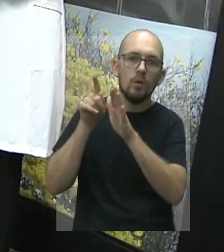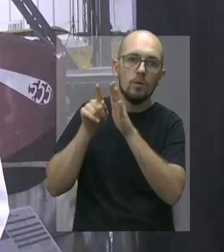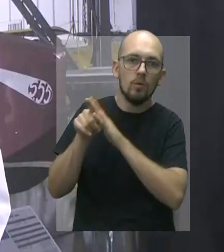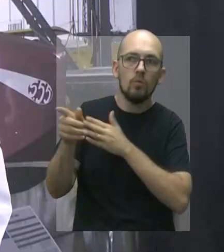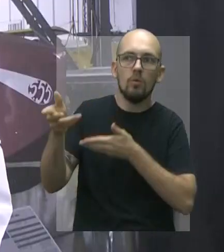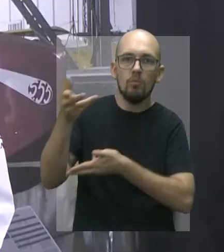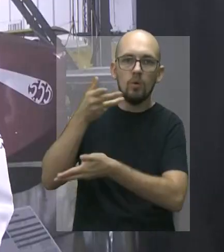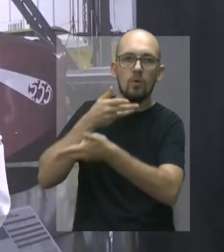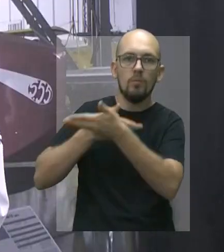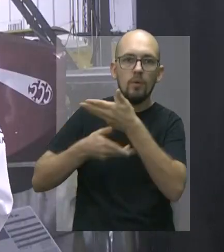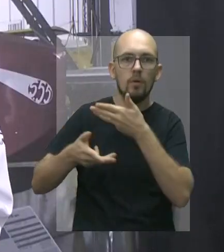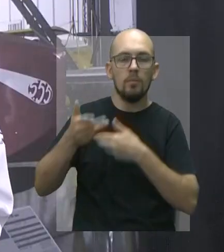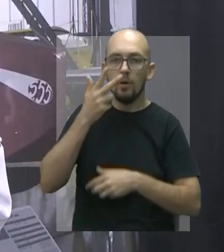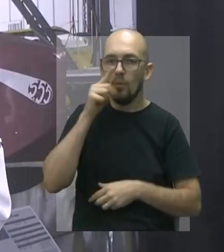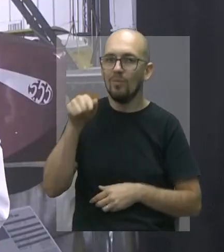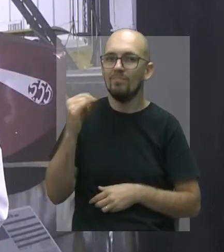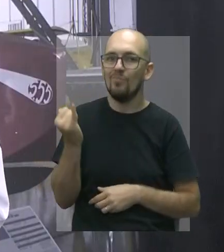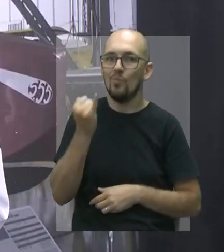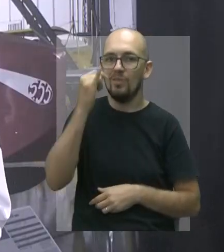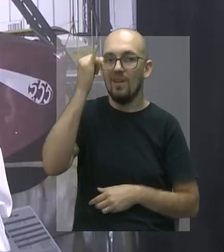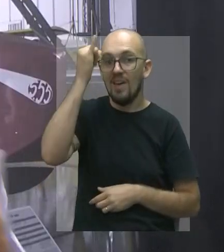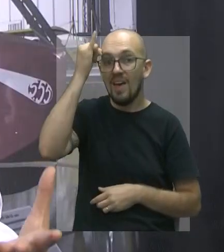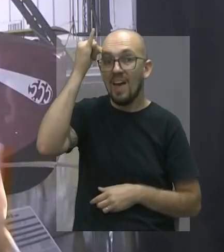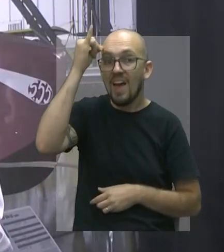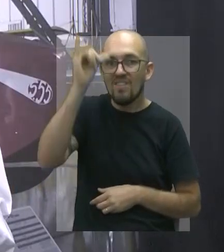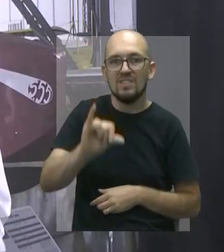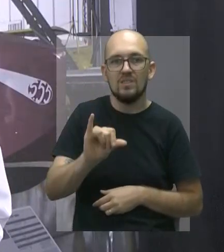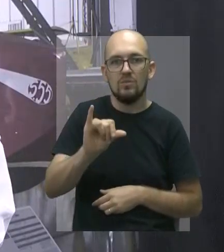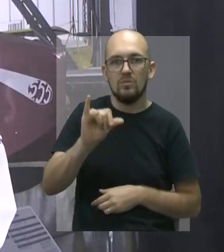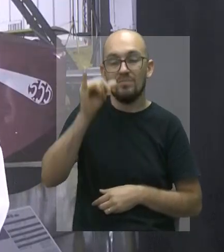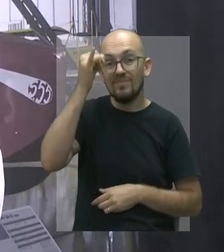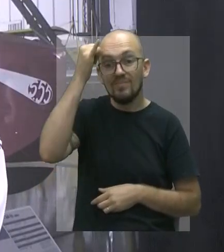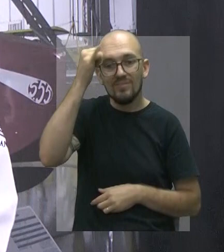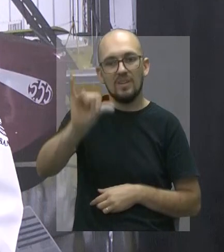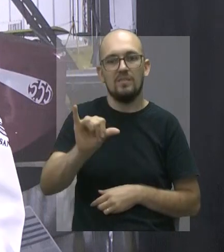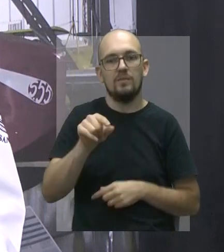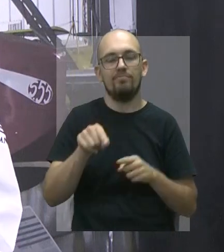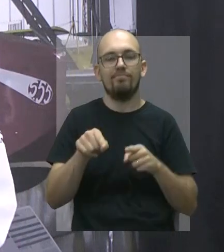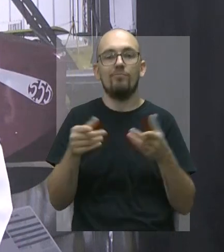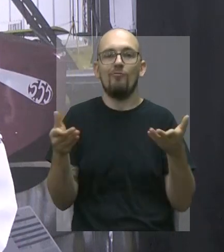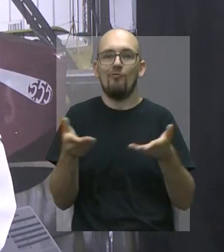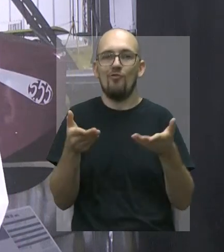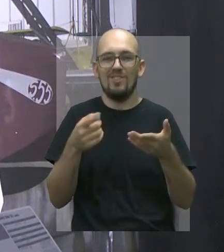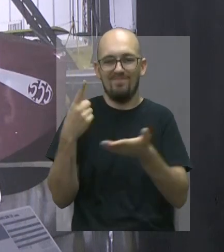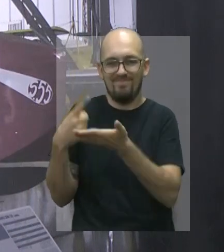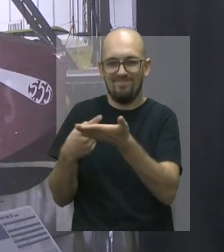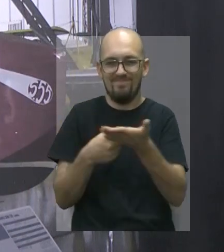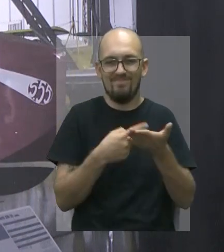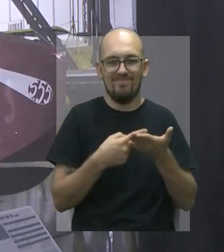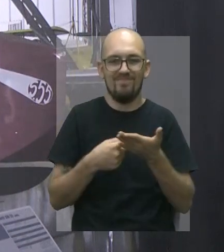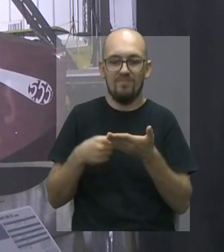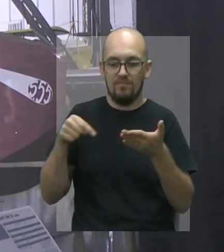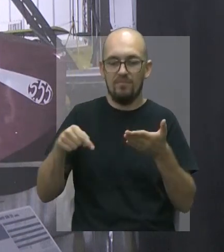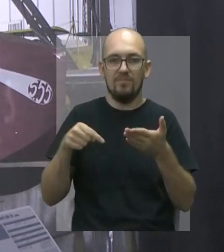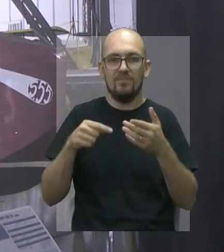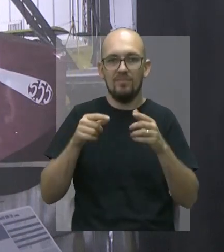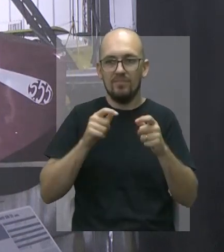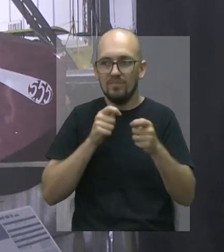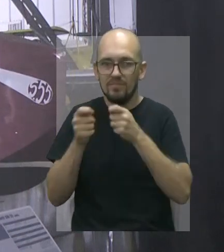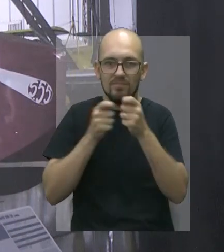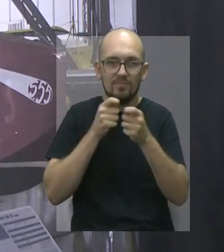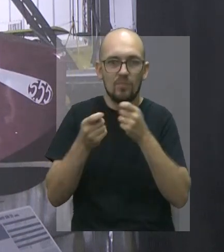Eu acho que é importante a prevenção, né, eu acho que isso que vocês, né, mobilizaram um tempinho aqui para fazer